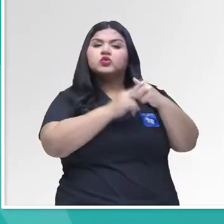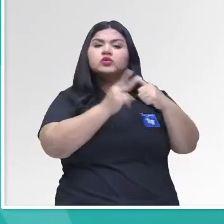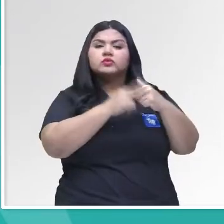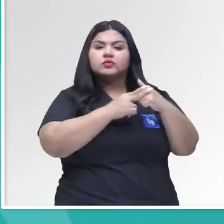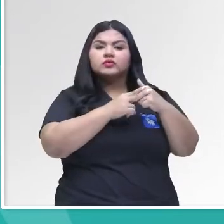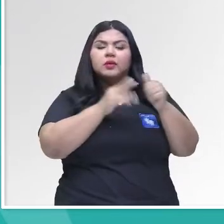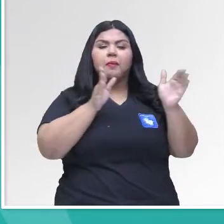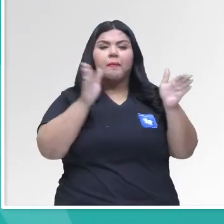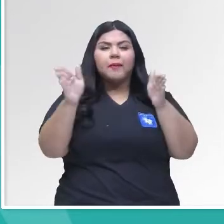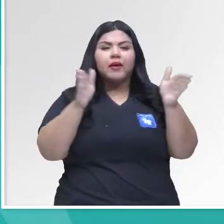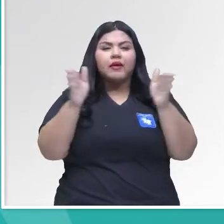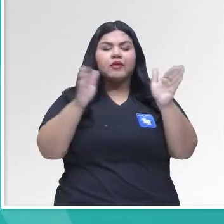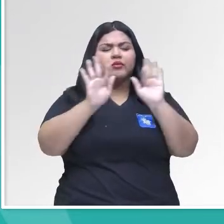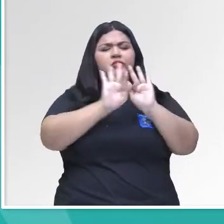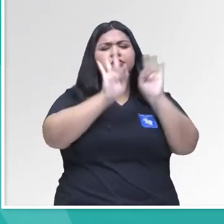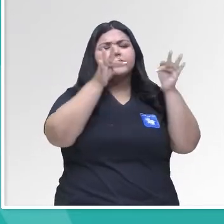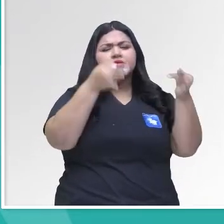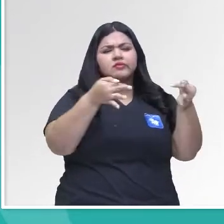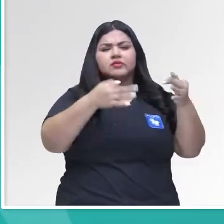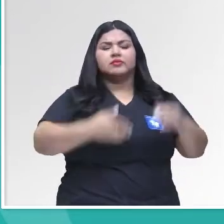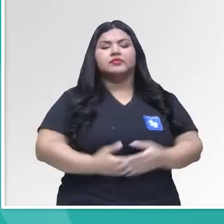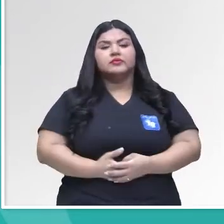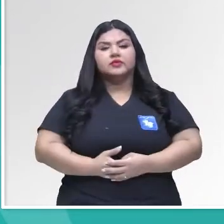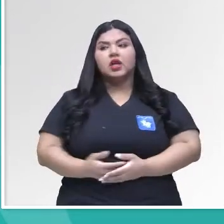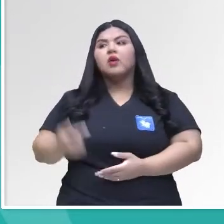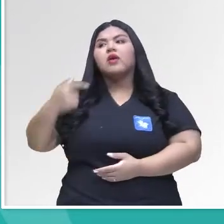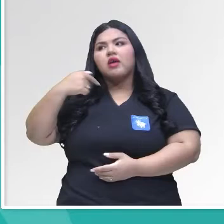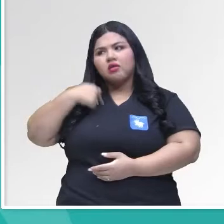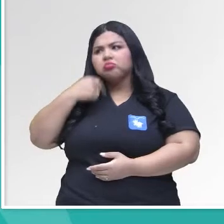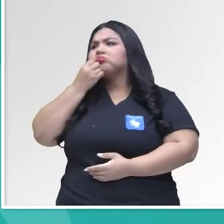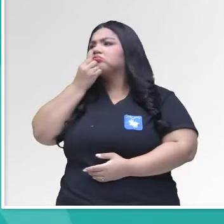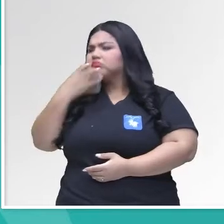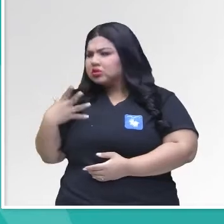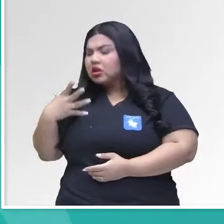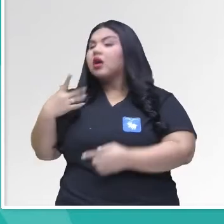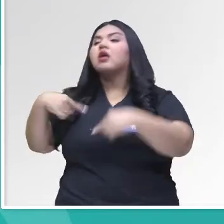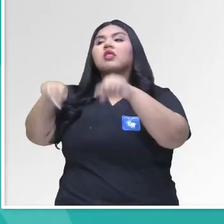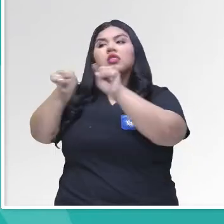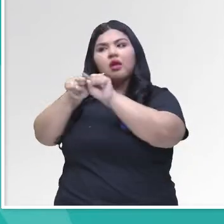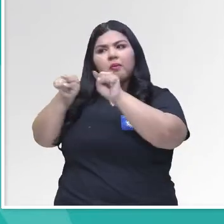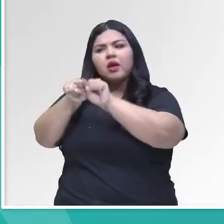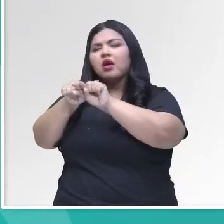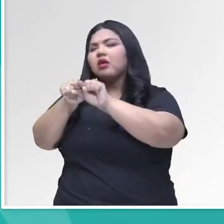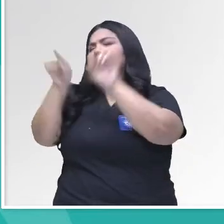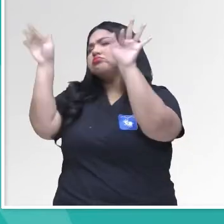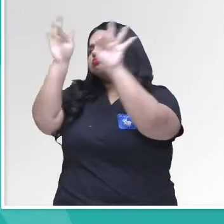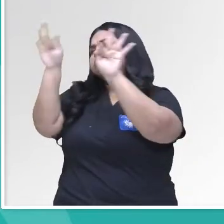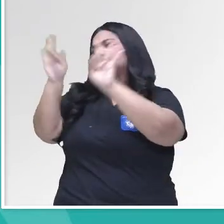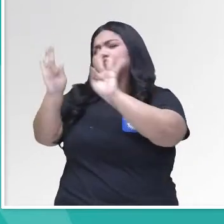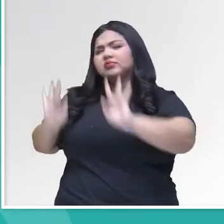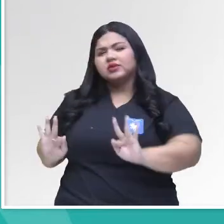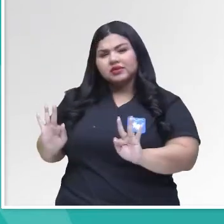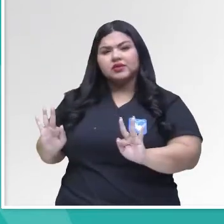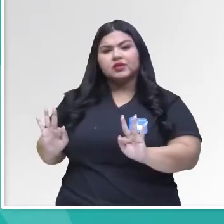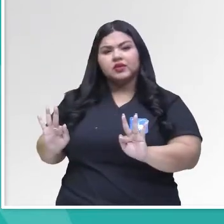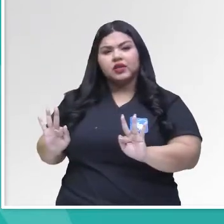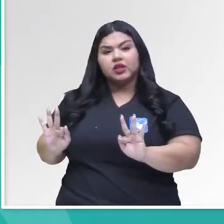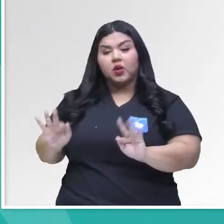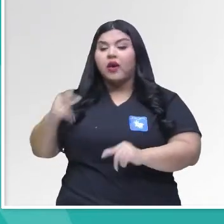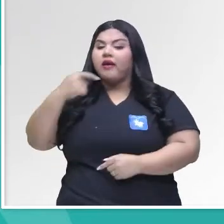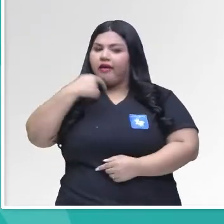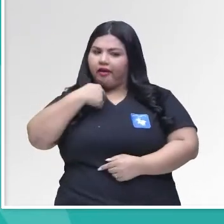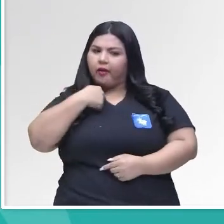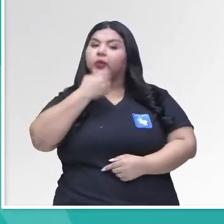período simples. Eu estou bem e estou muito feliz. Eu